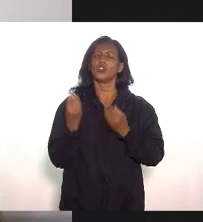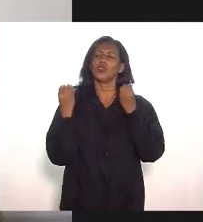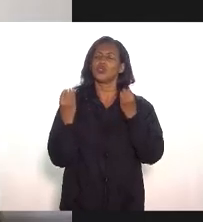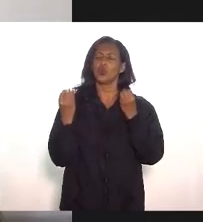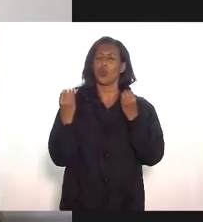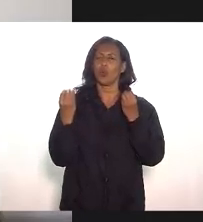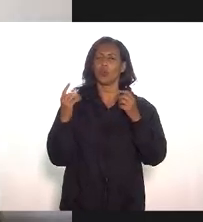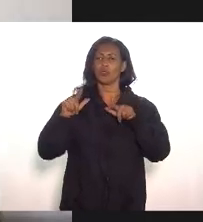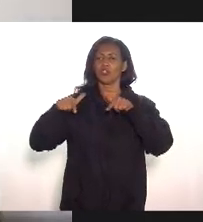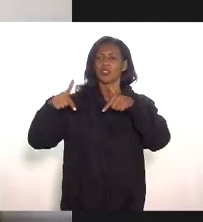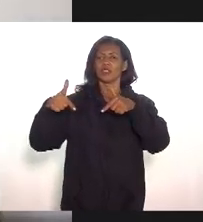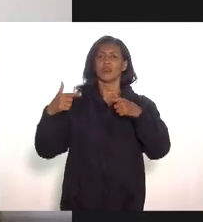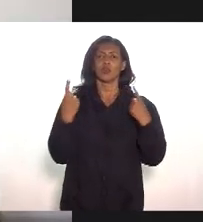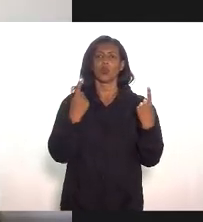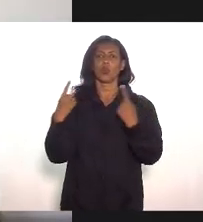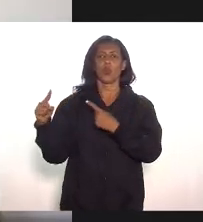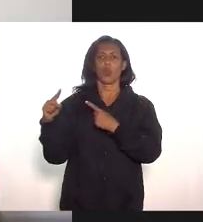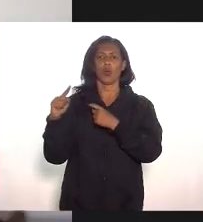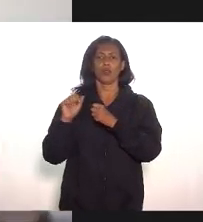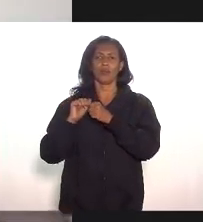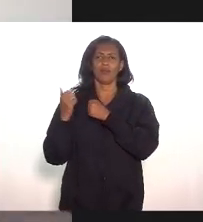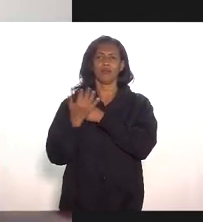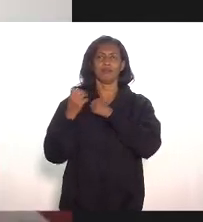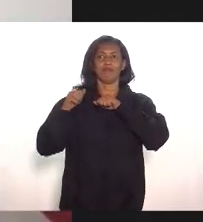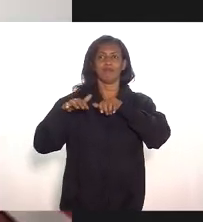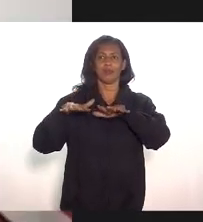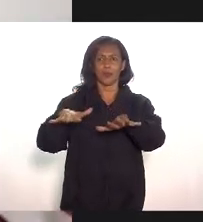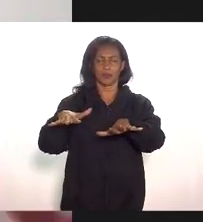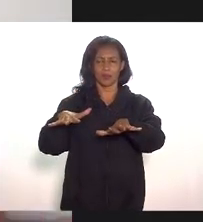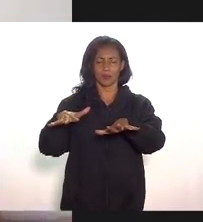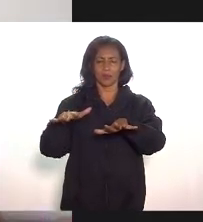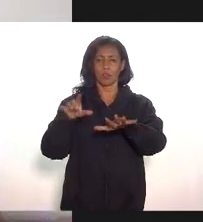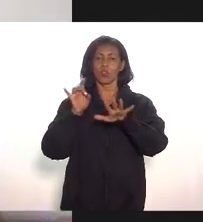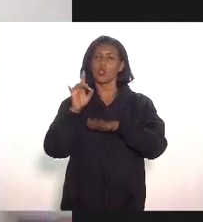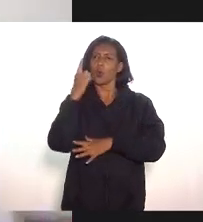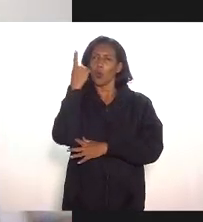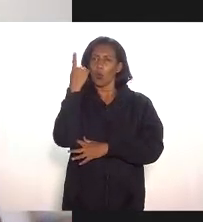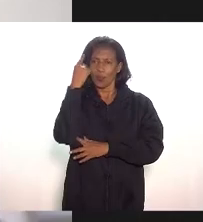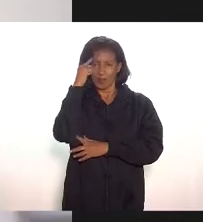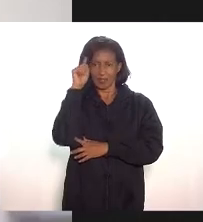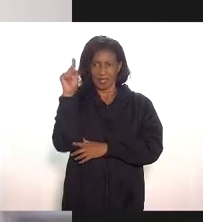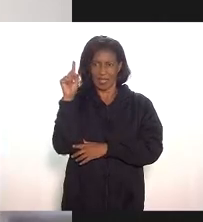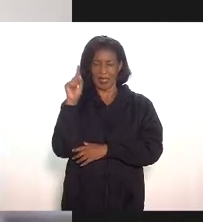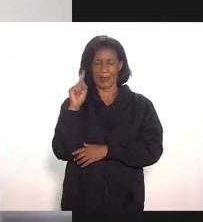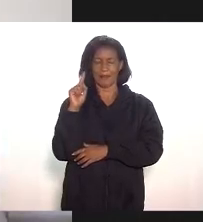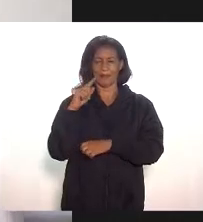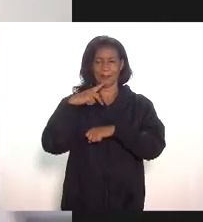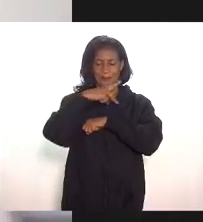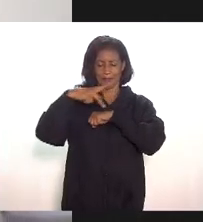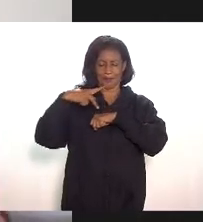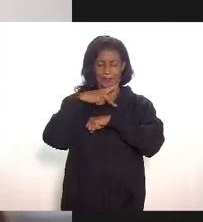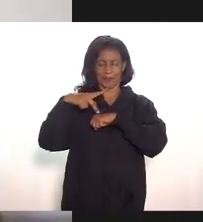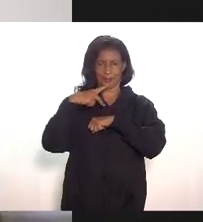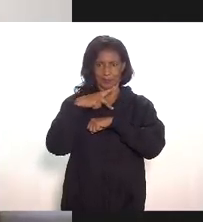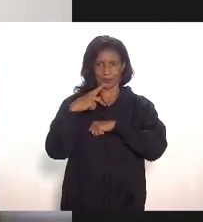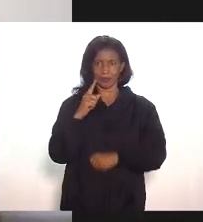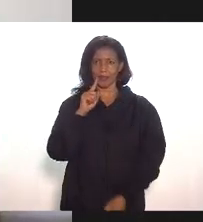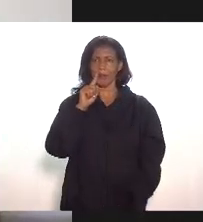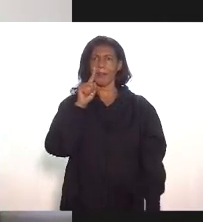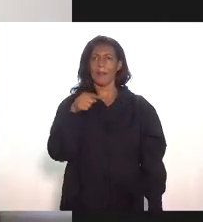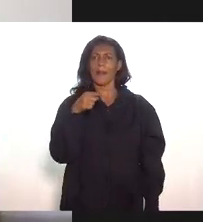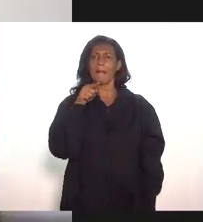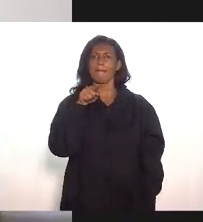pandemia. Só para você ter uma ideia, no país inteiro, 1.105 cidades